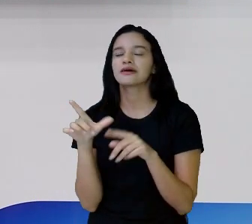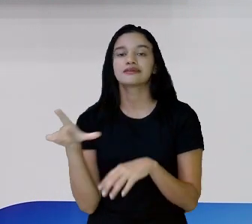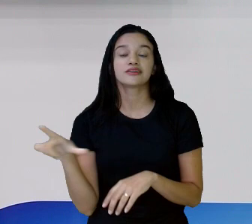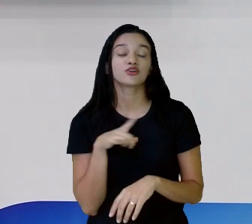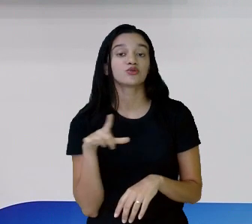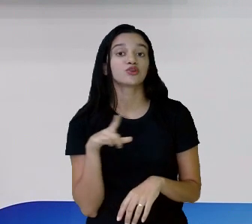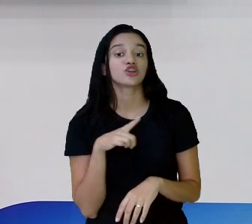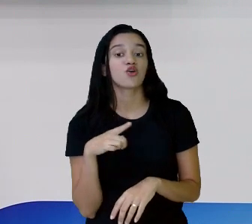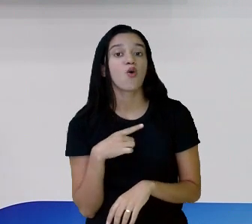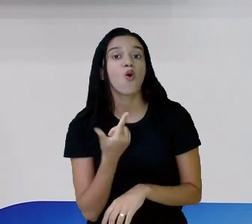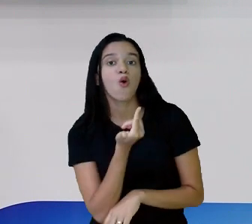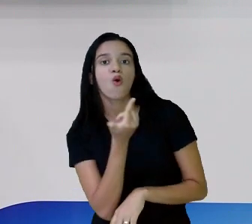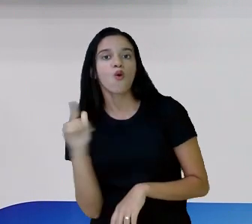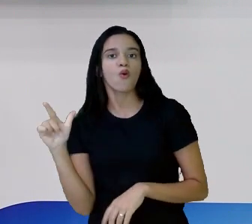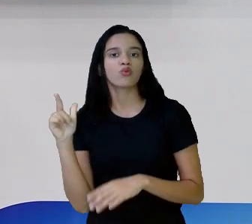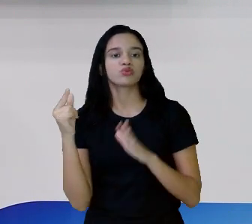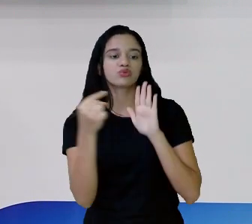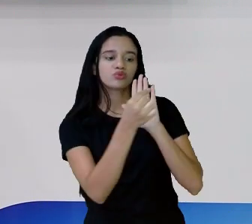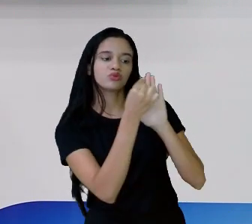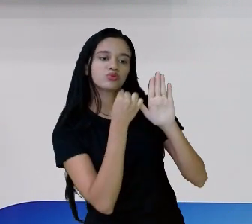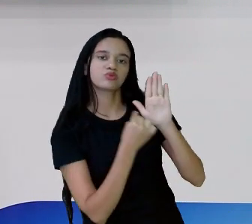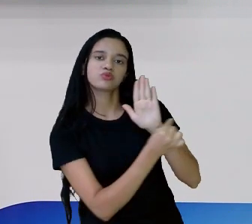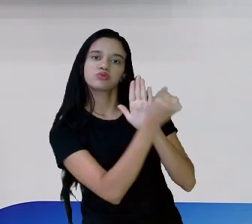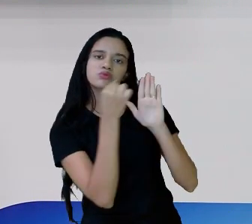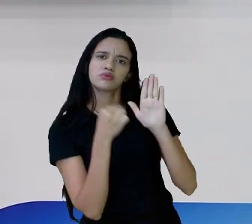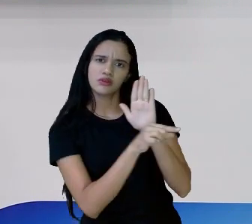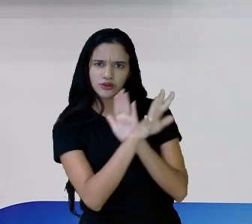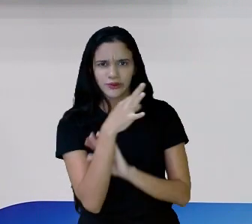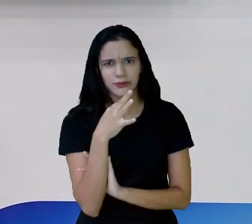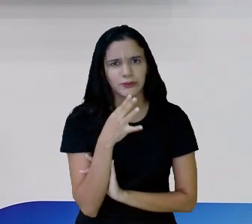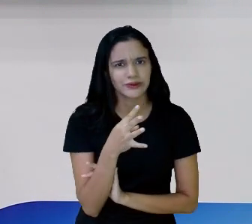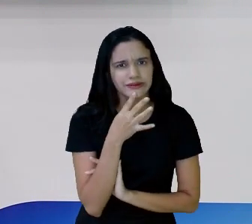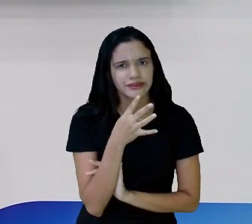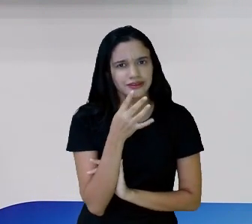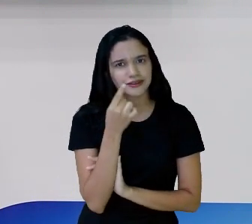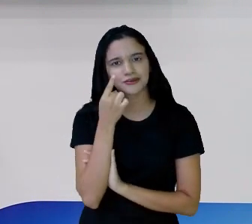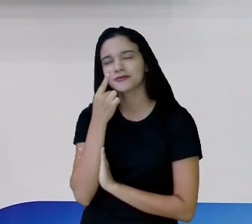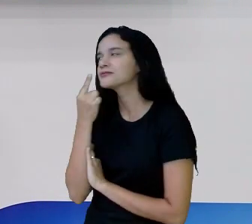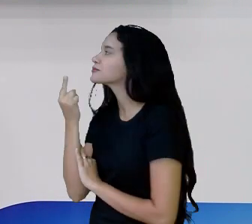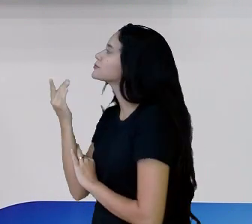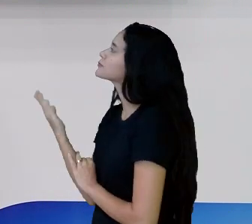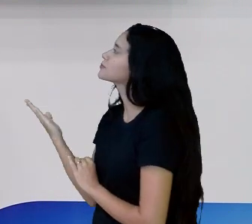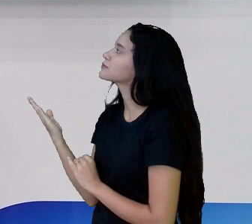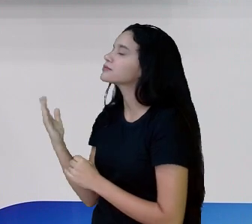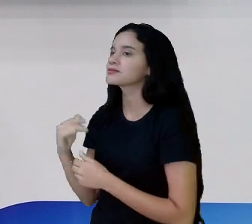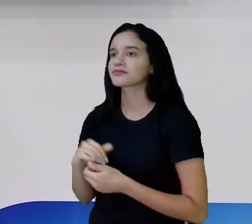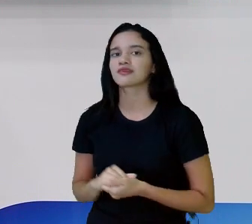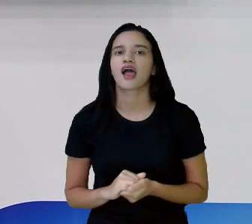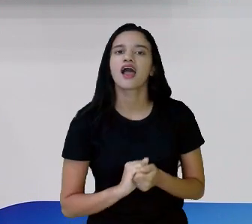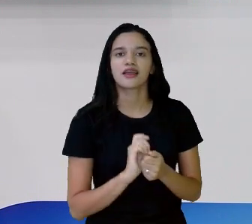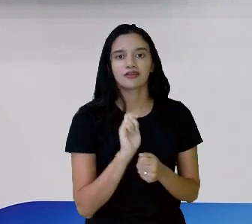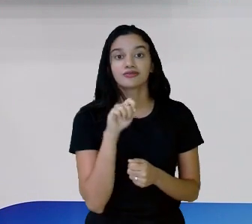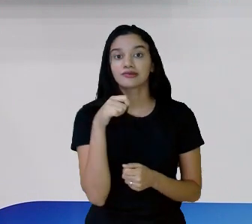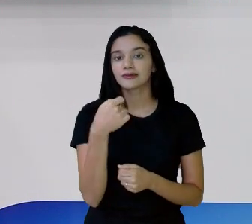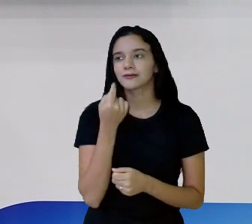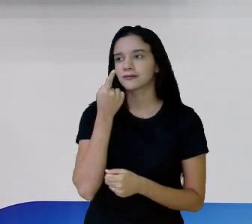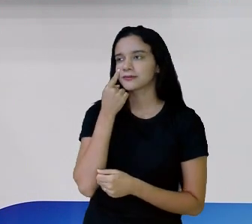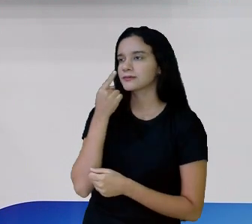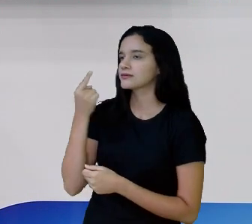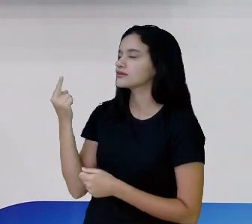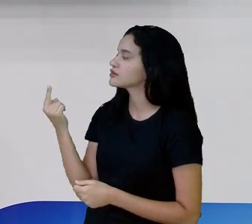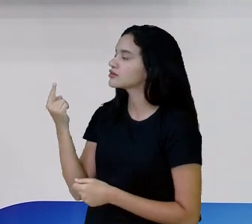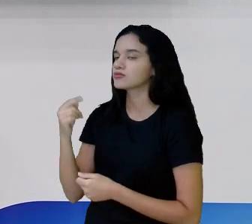tenho outro sinal sendo circulado. Você conhece terceiro ano, vocês conhecem esse sinalzinho aí que está